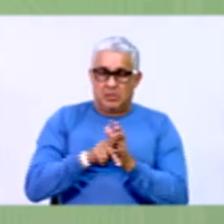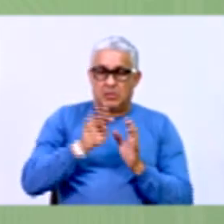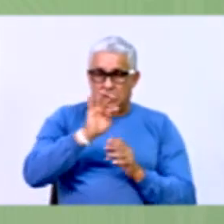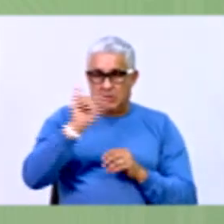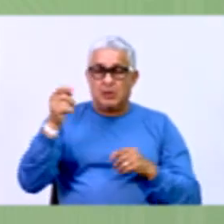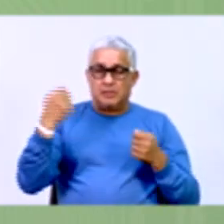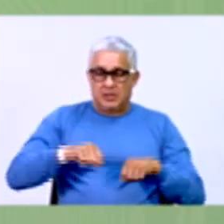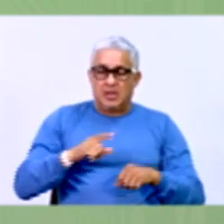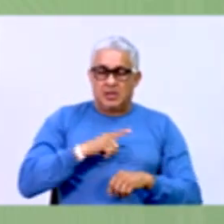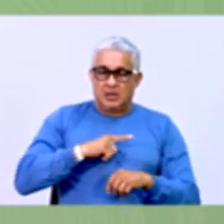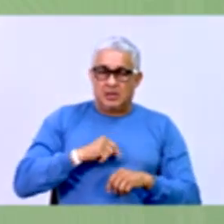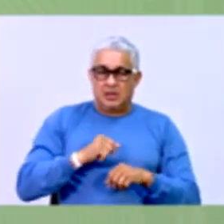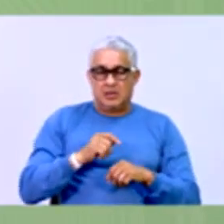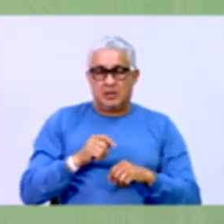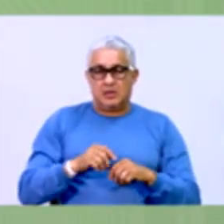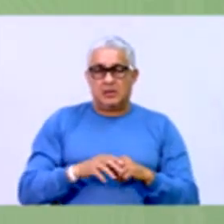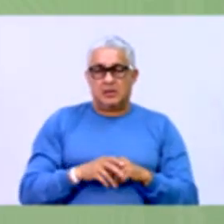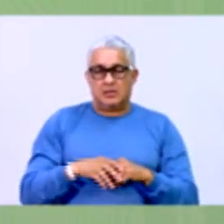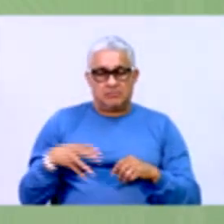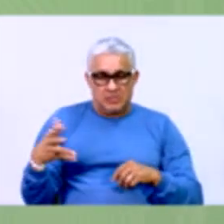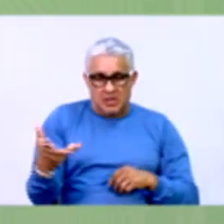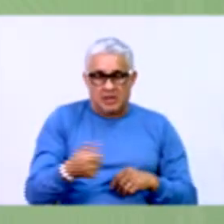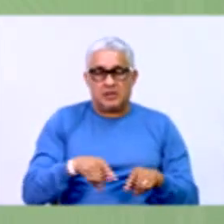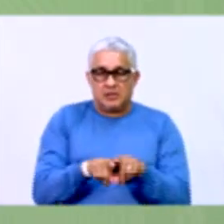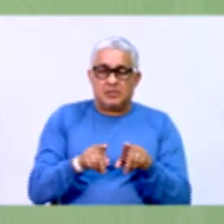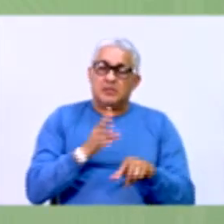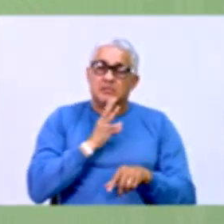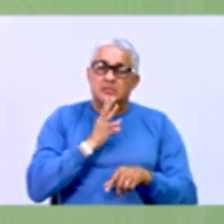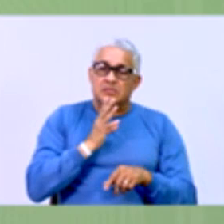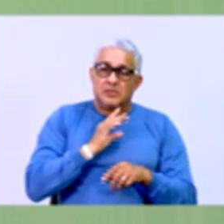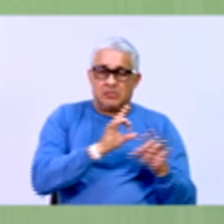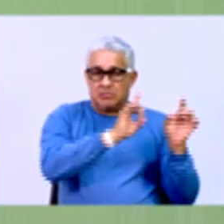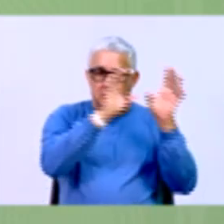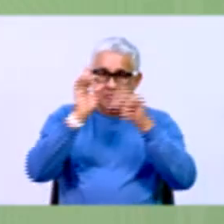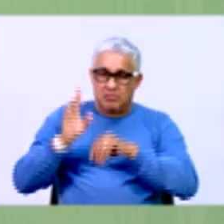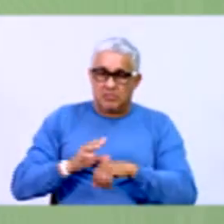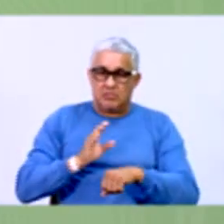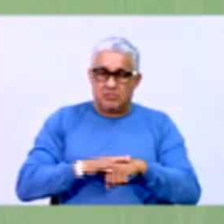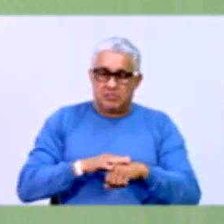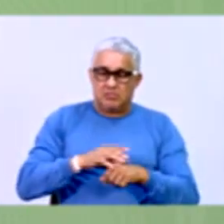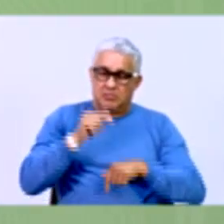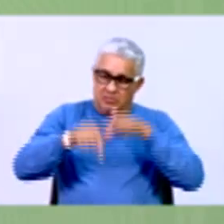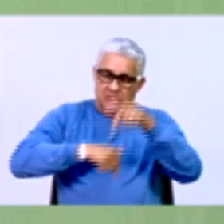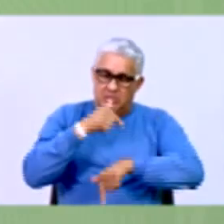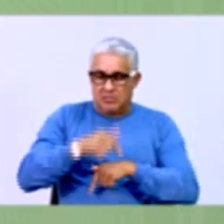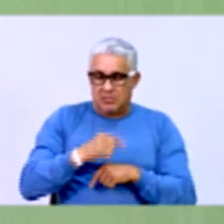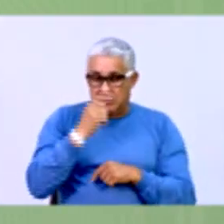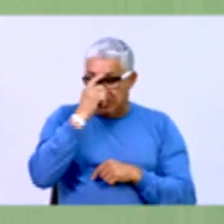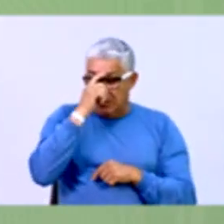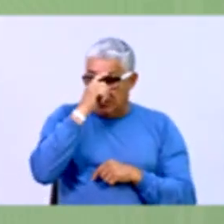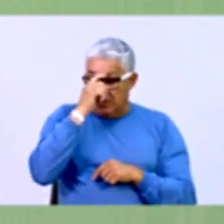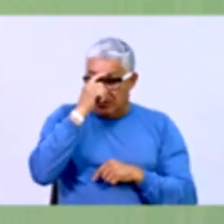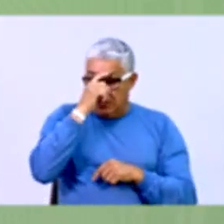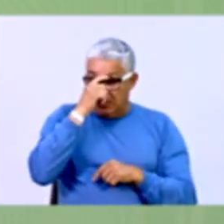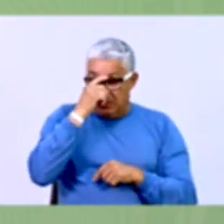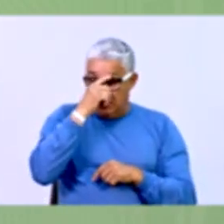possuir habilidades e conhecimentos específicos para executar esse tipo de trabalho. Então,